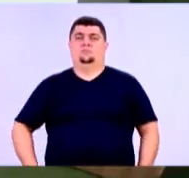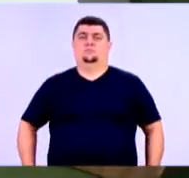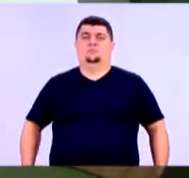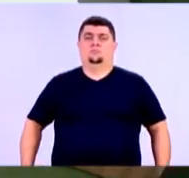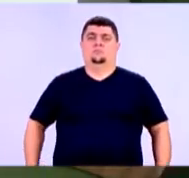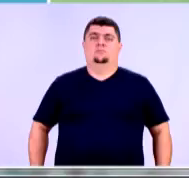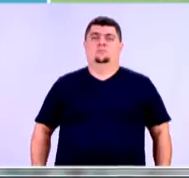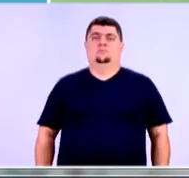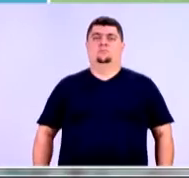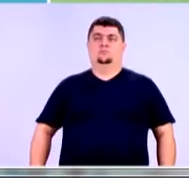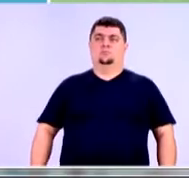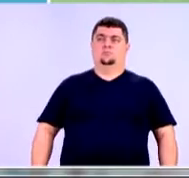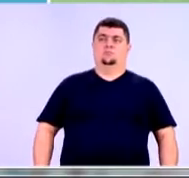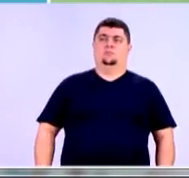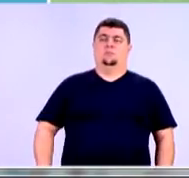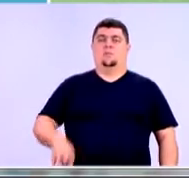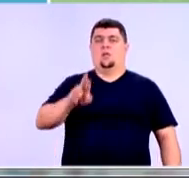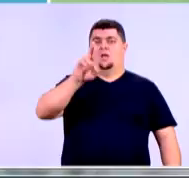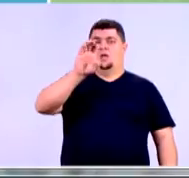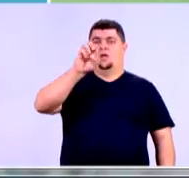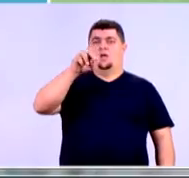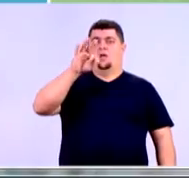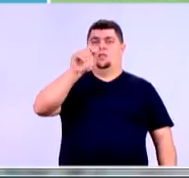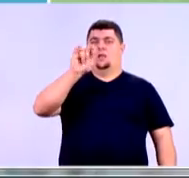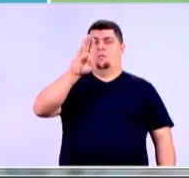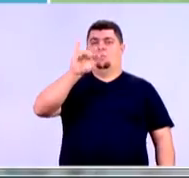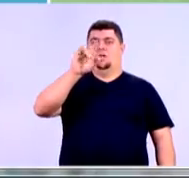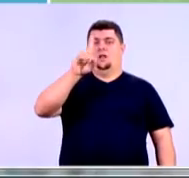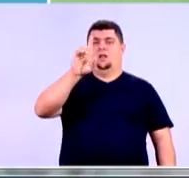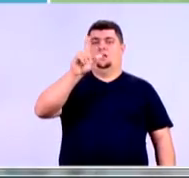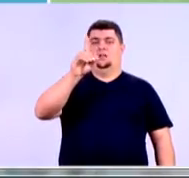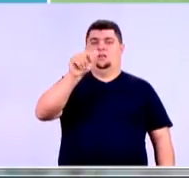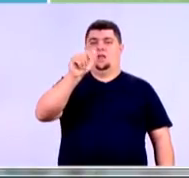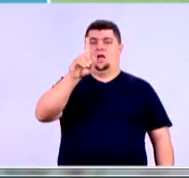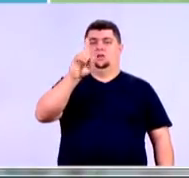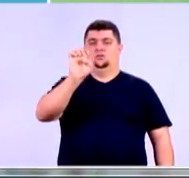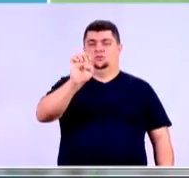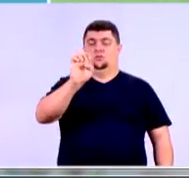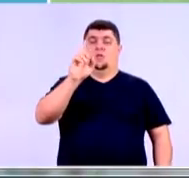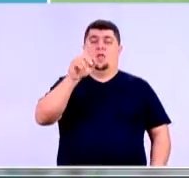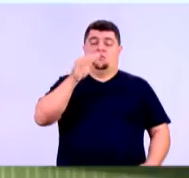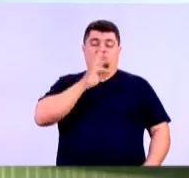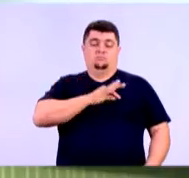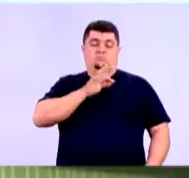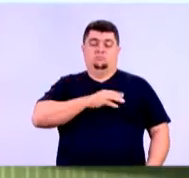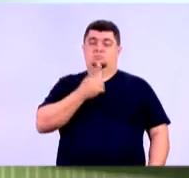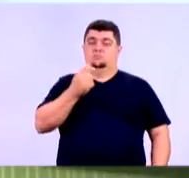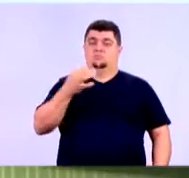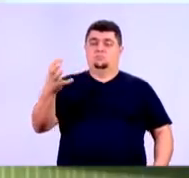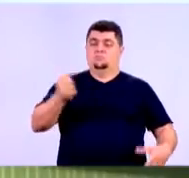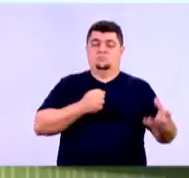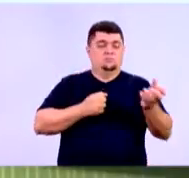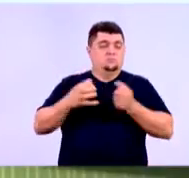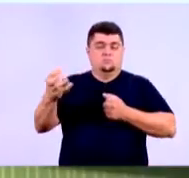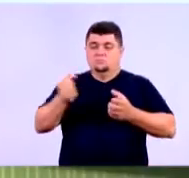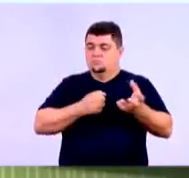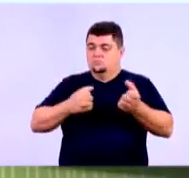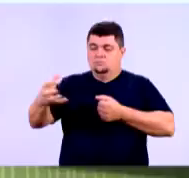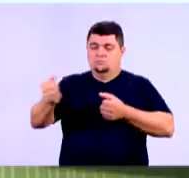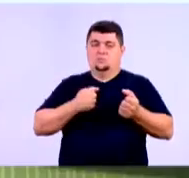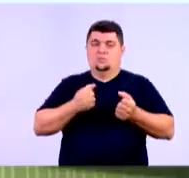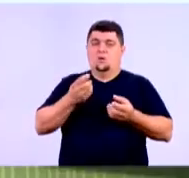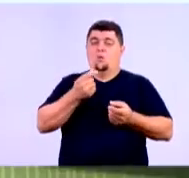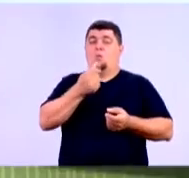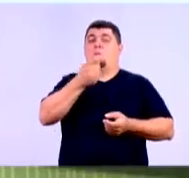Sobre a rentabilidade, aí tem a ver com o rendimento do negócio ou com o salário da pessoa, né? Tem a ver com as entradas, a rentabilidade, o